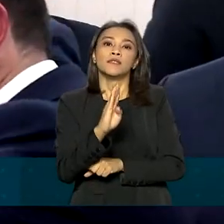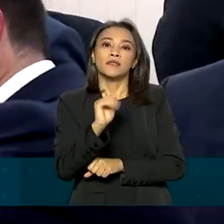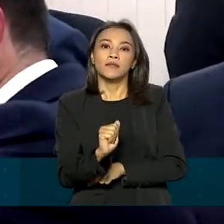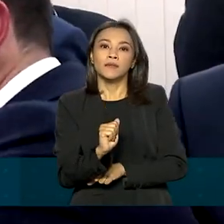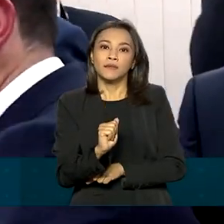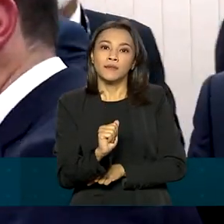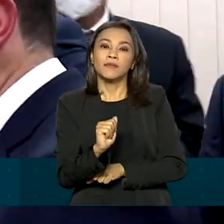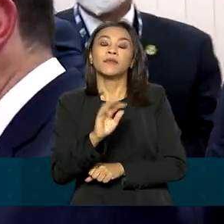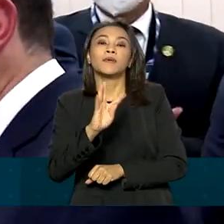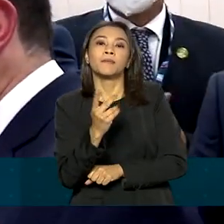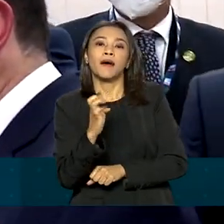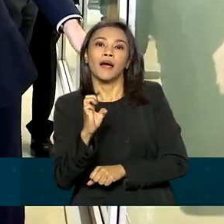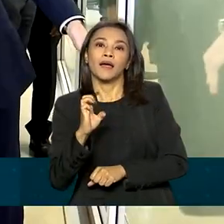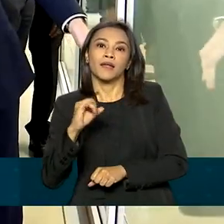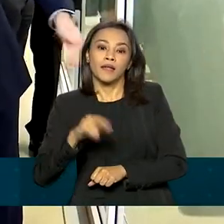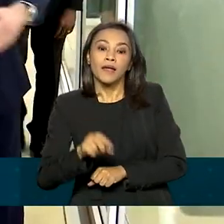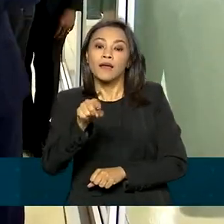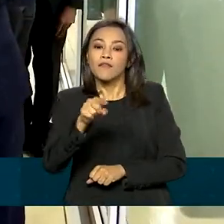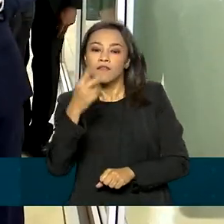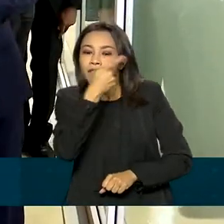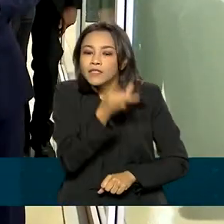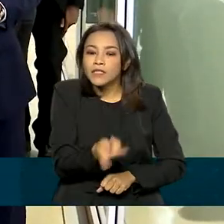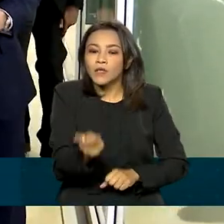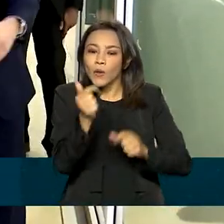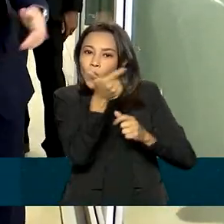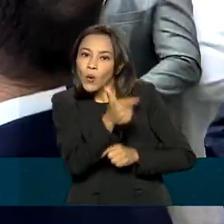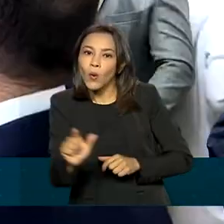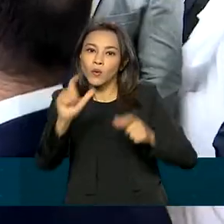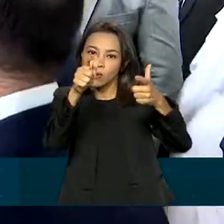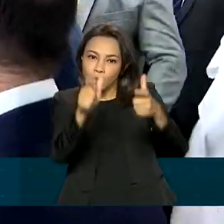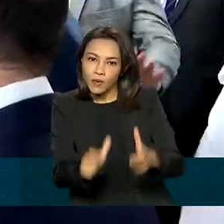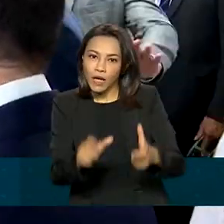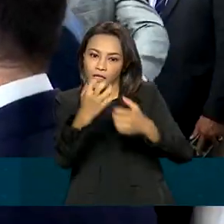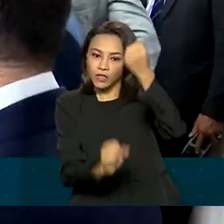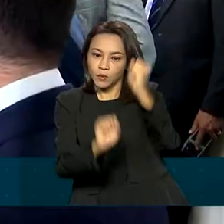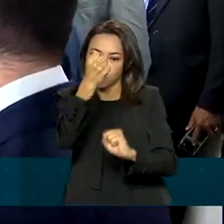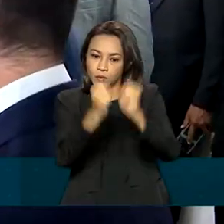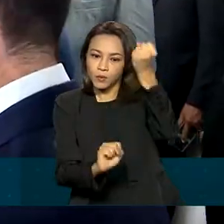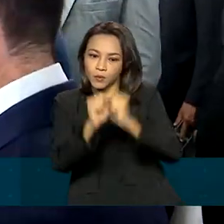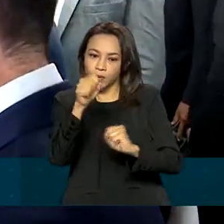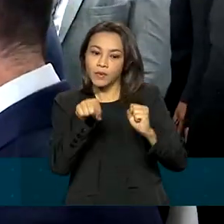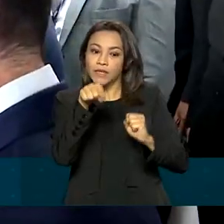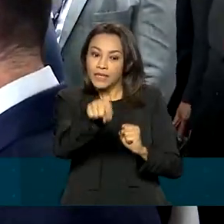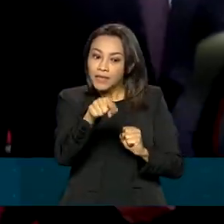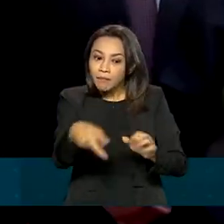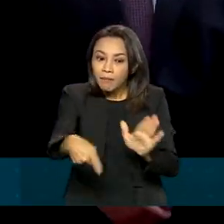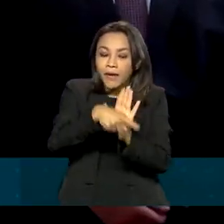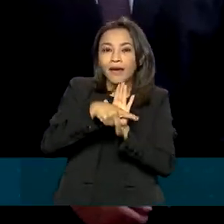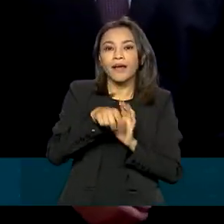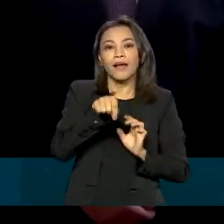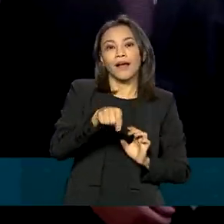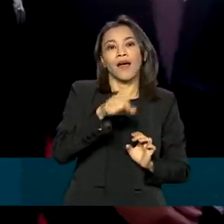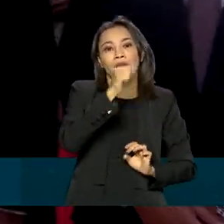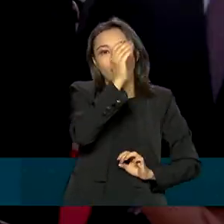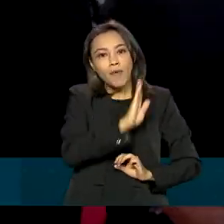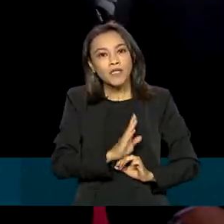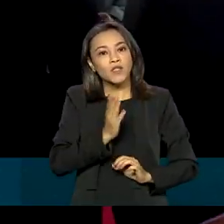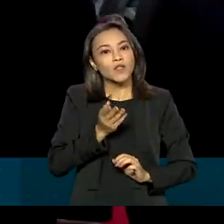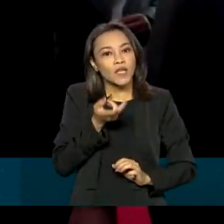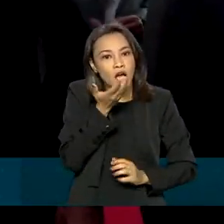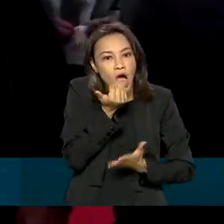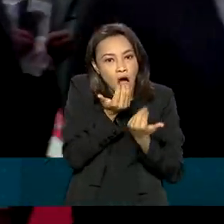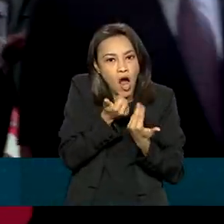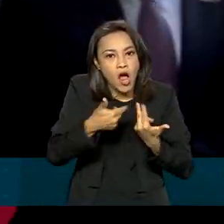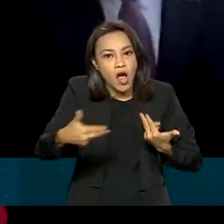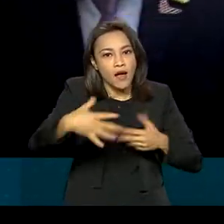o presidente Jair Bolsonaro visitou a unidade industrial de uma multinacional brasileira de alimentos que produz